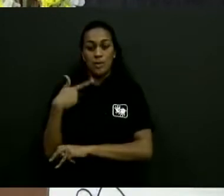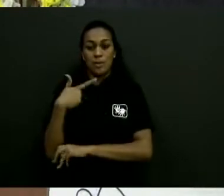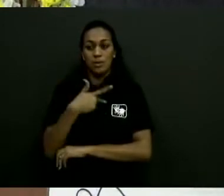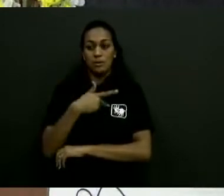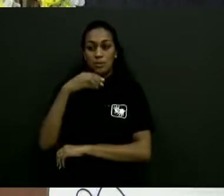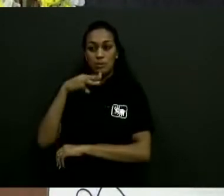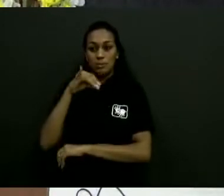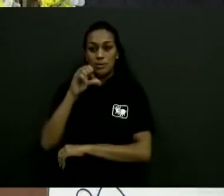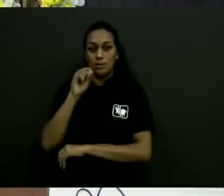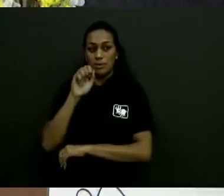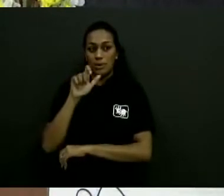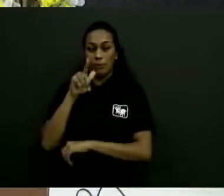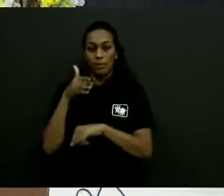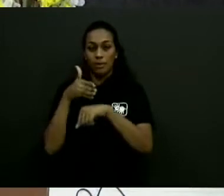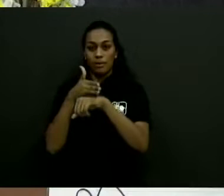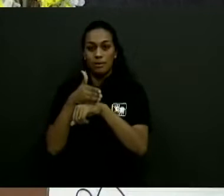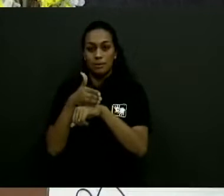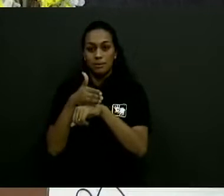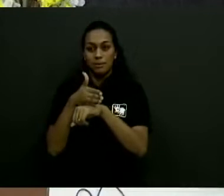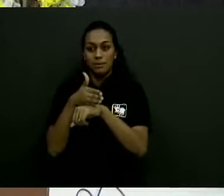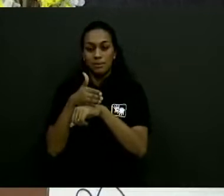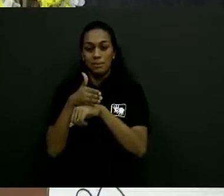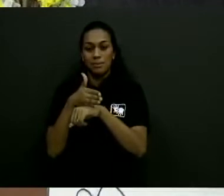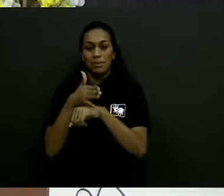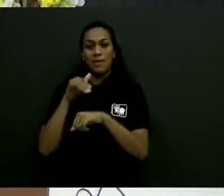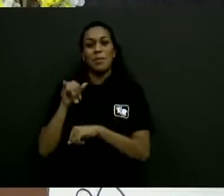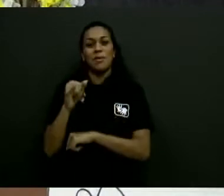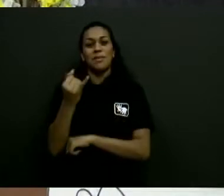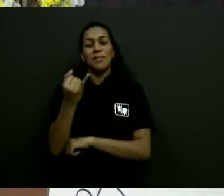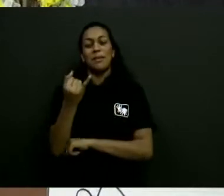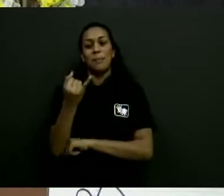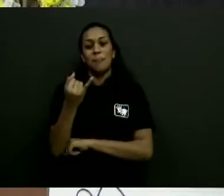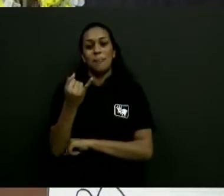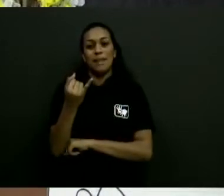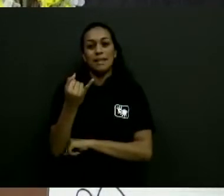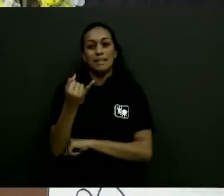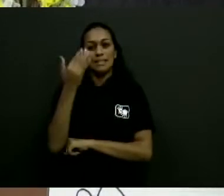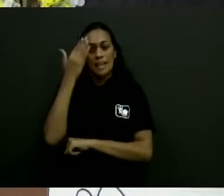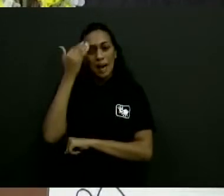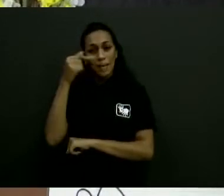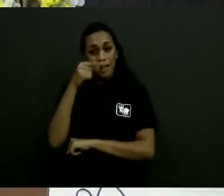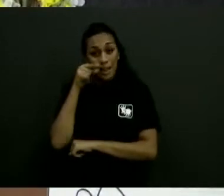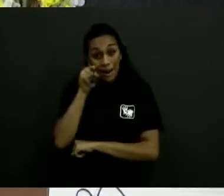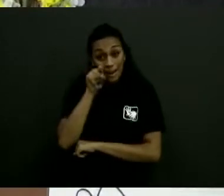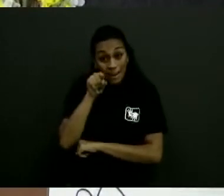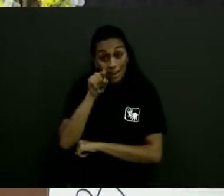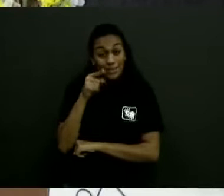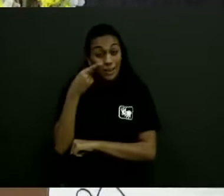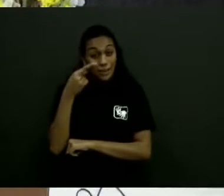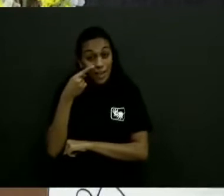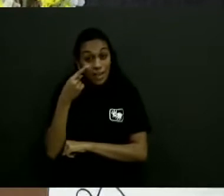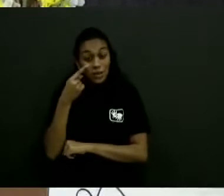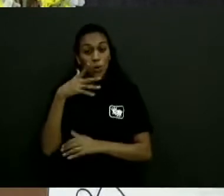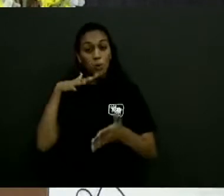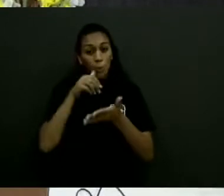entrando. Enquanto isso aí, eu queria aproveitar esse momento. Sabe que o nosso canal, esse canal, ele vai, tem pessoas